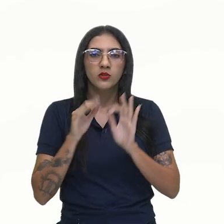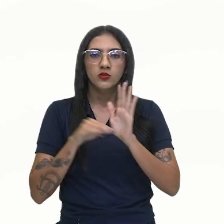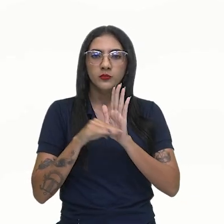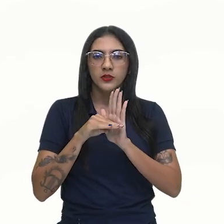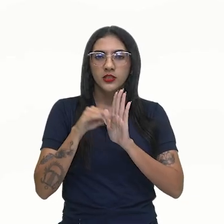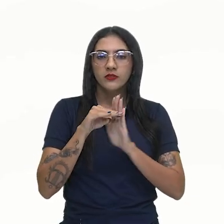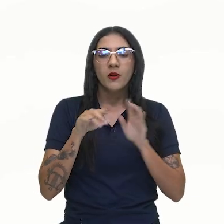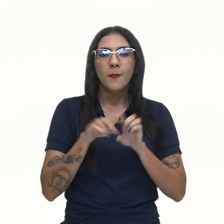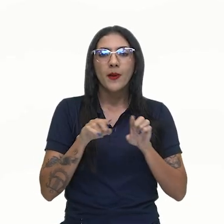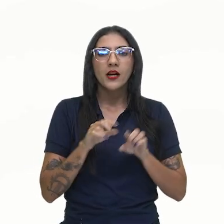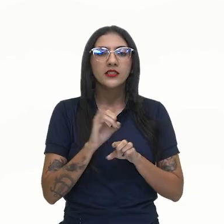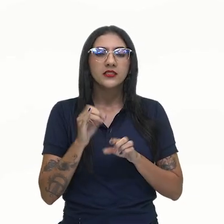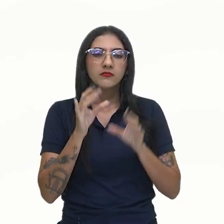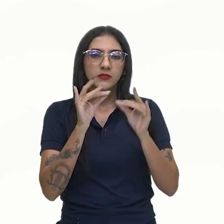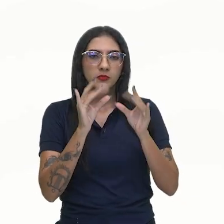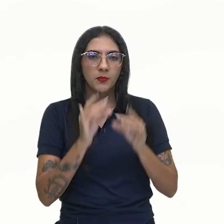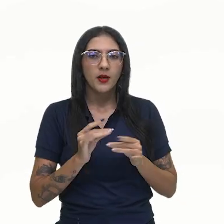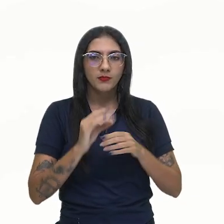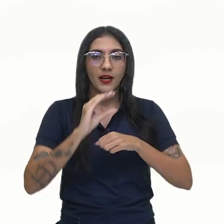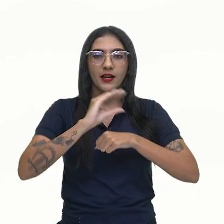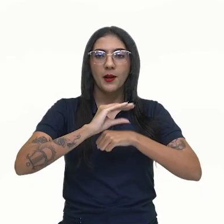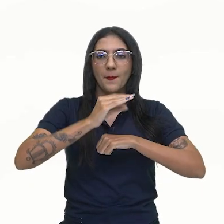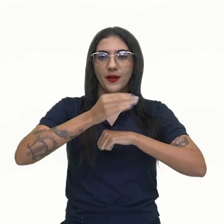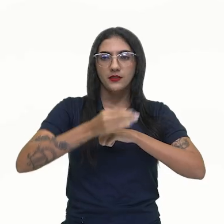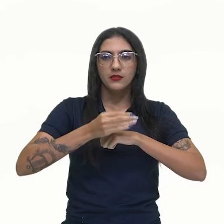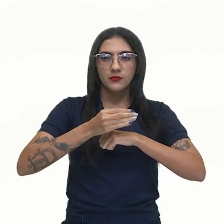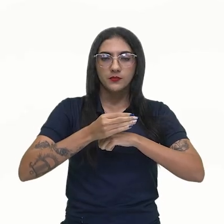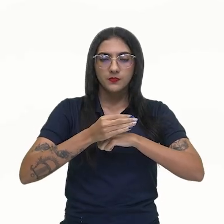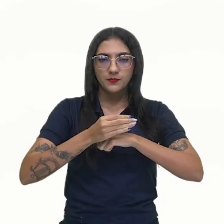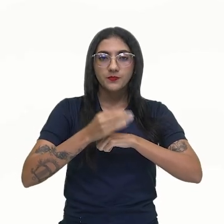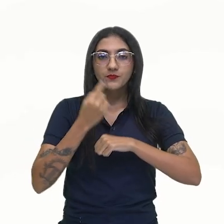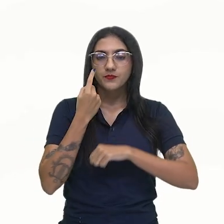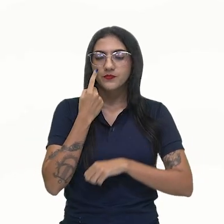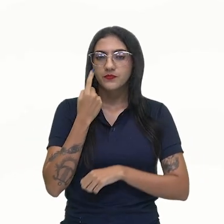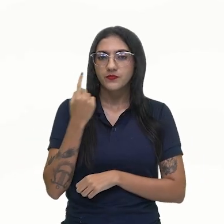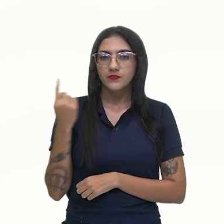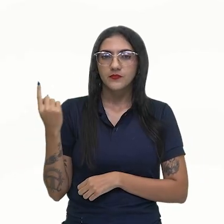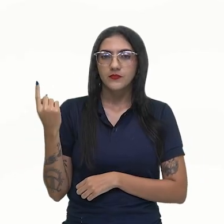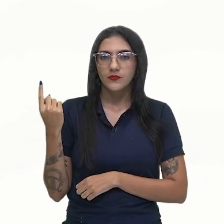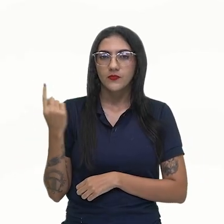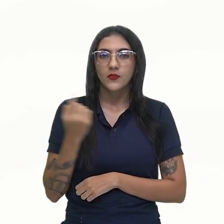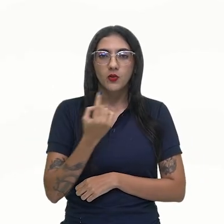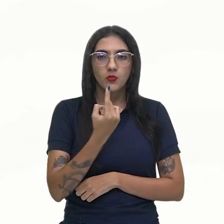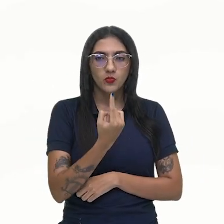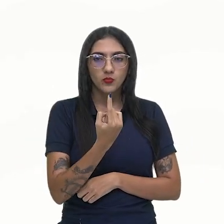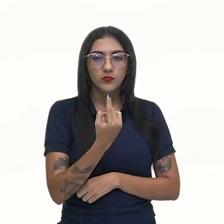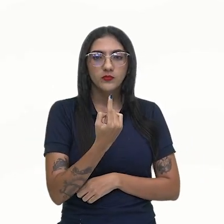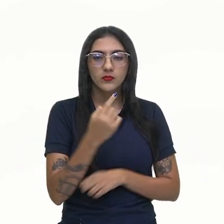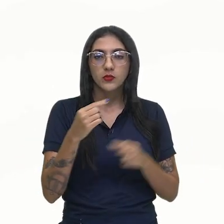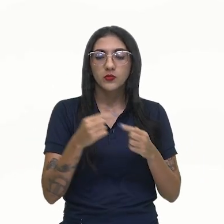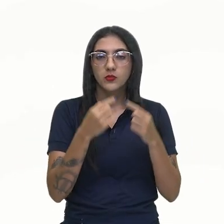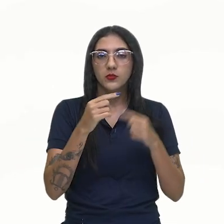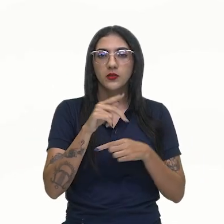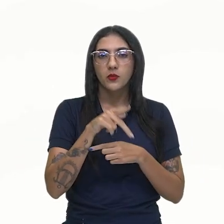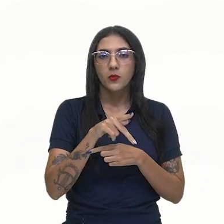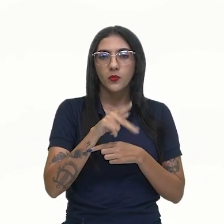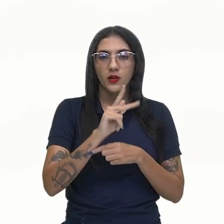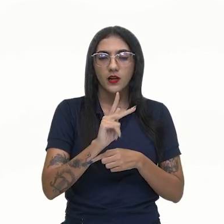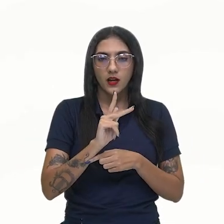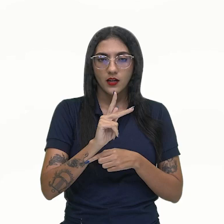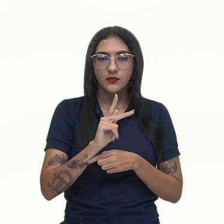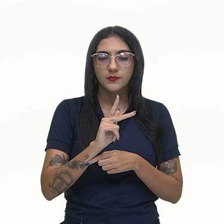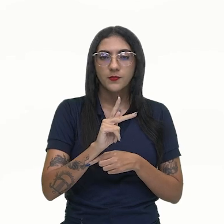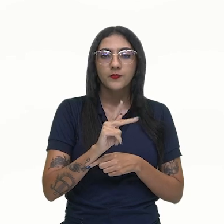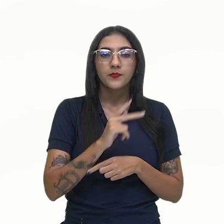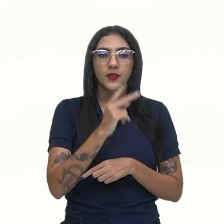subnível. Mas se eu quiser organizar em nível, tá aqui, ó. Nível 1, camada K, ó, 2 com